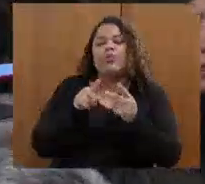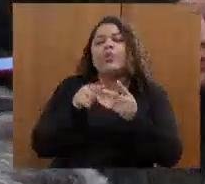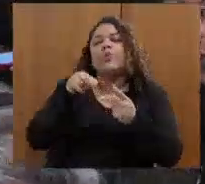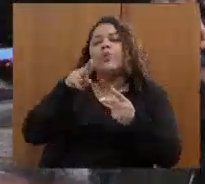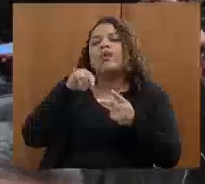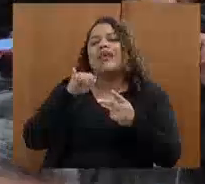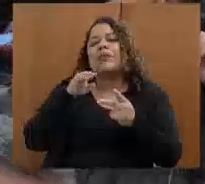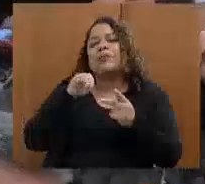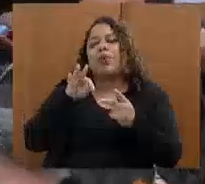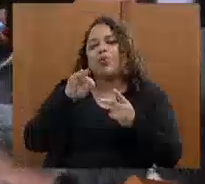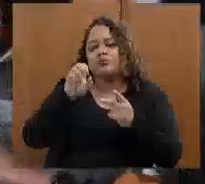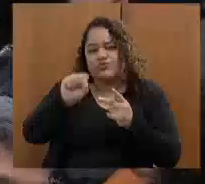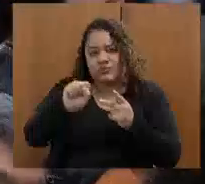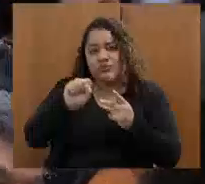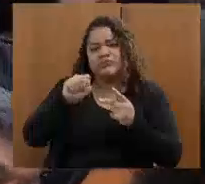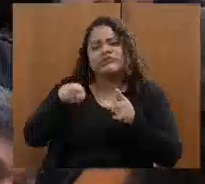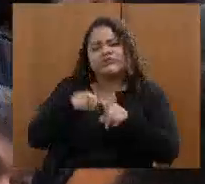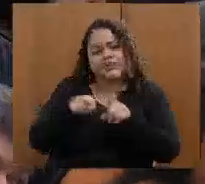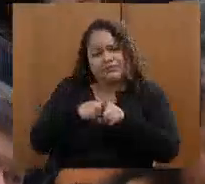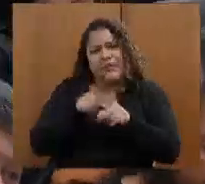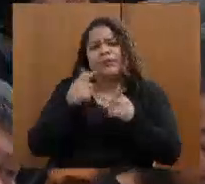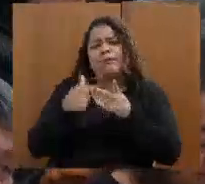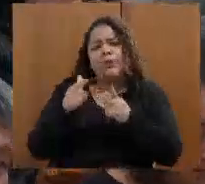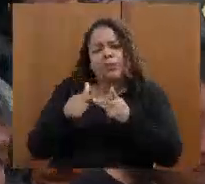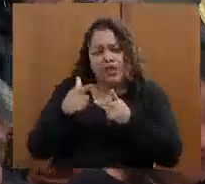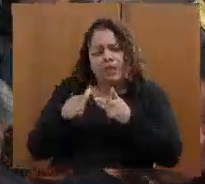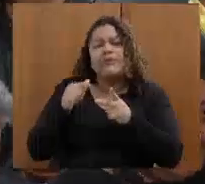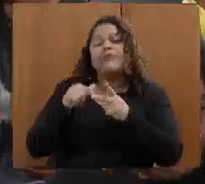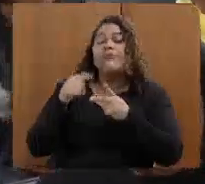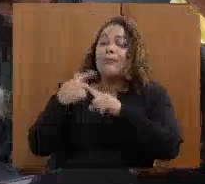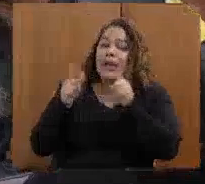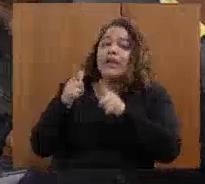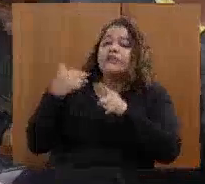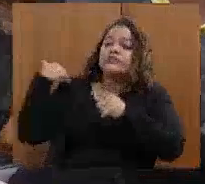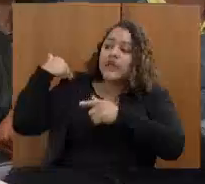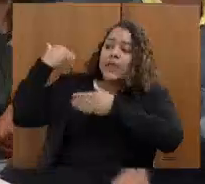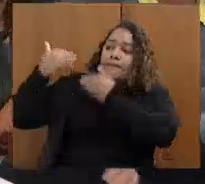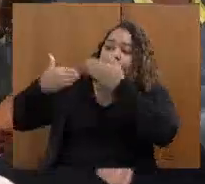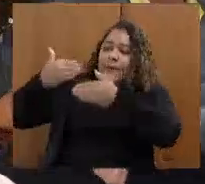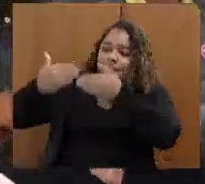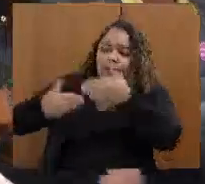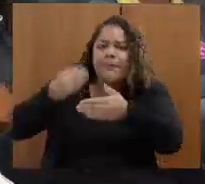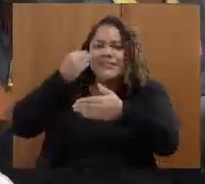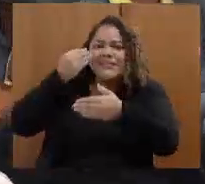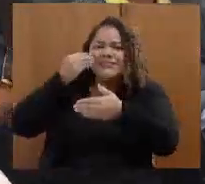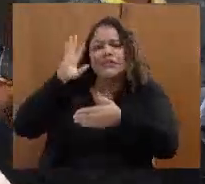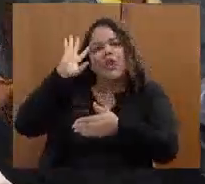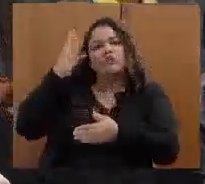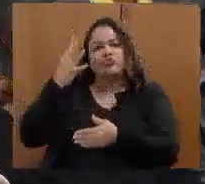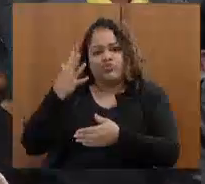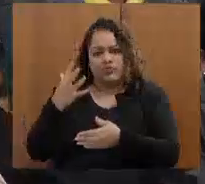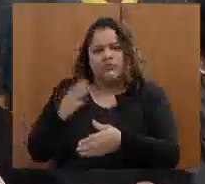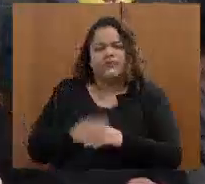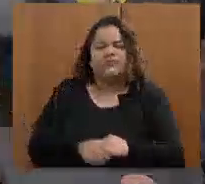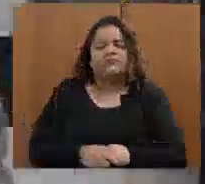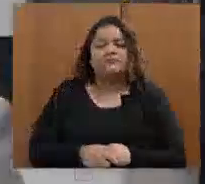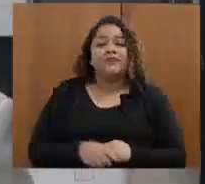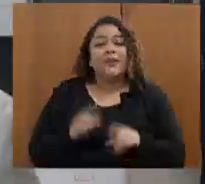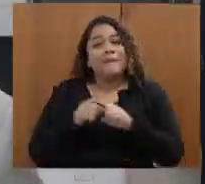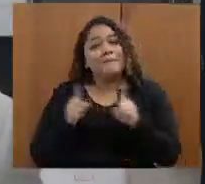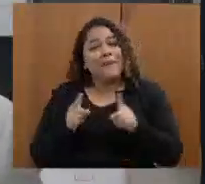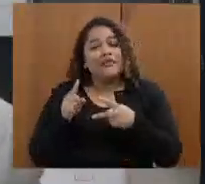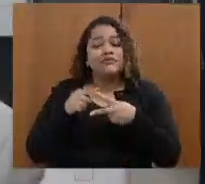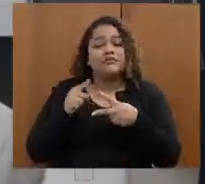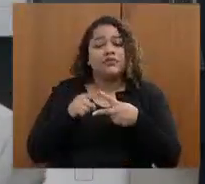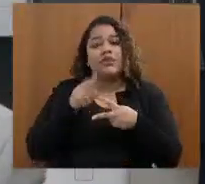longo das últimas décadas né historicamente estabelecida e bem resolvida não que não tem os seus problemas mas a weng